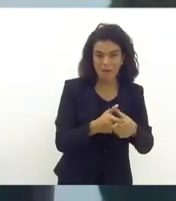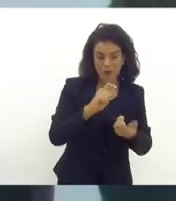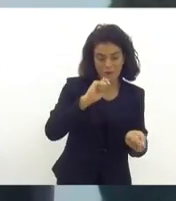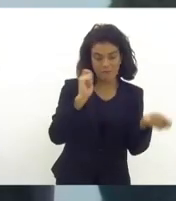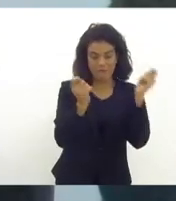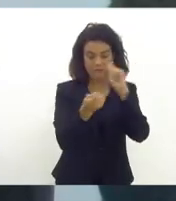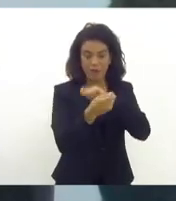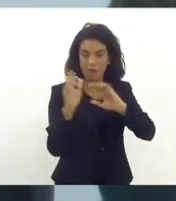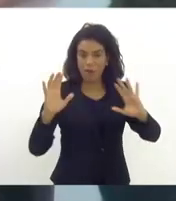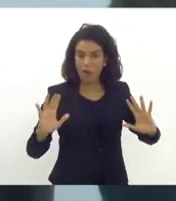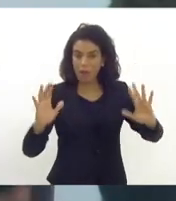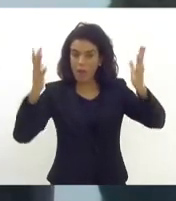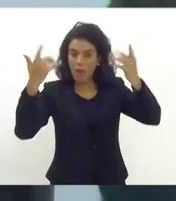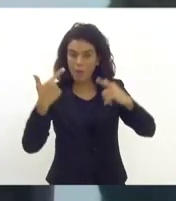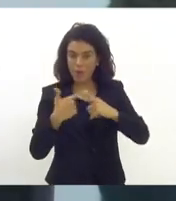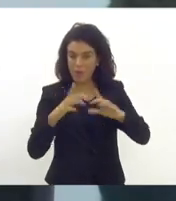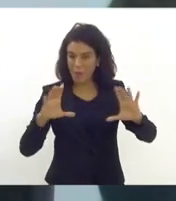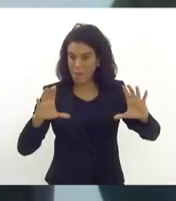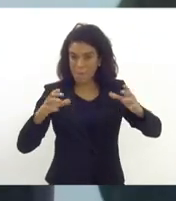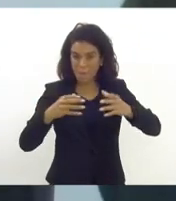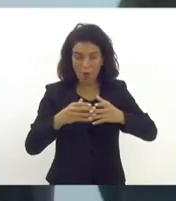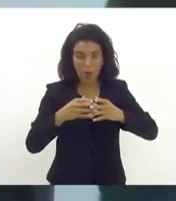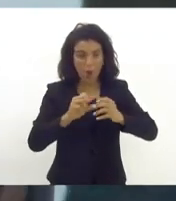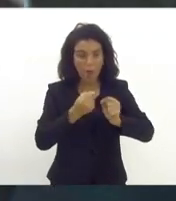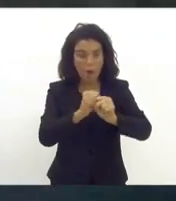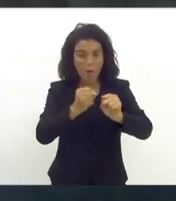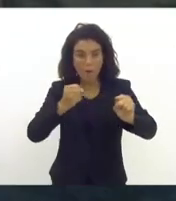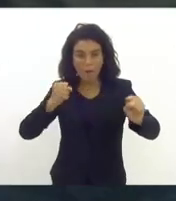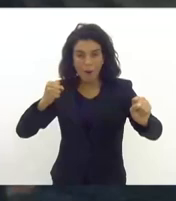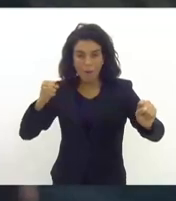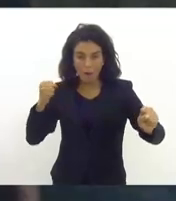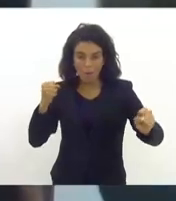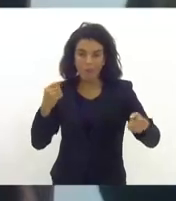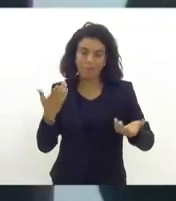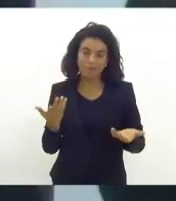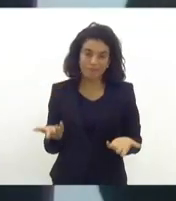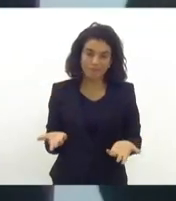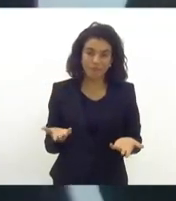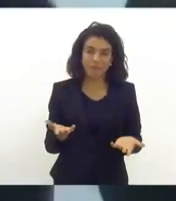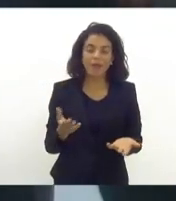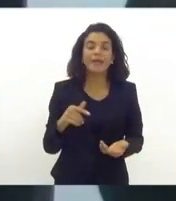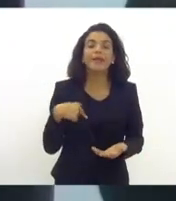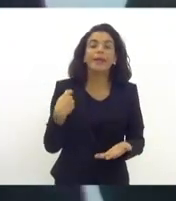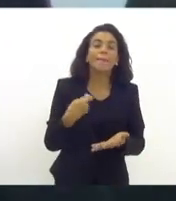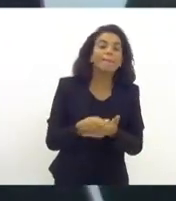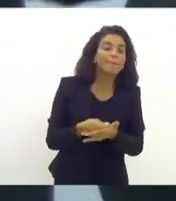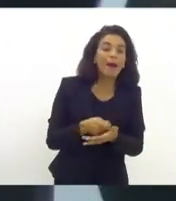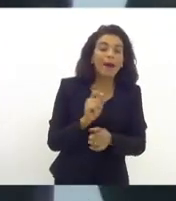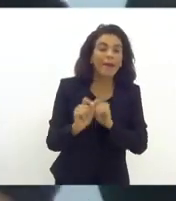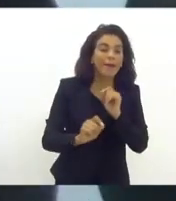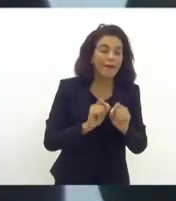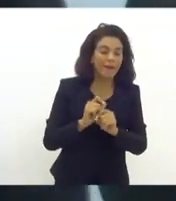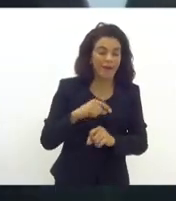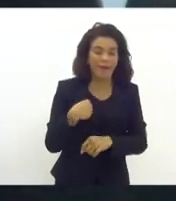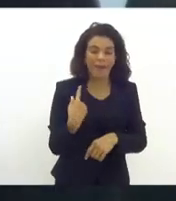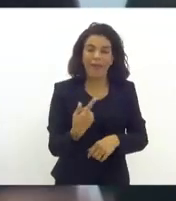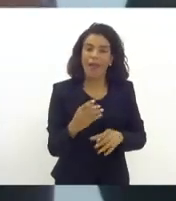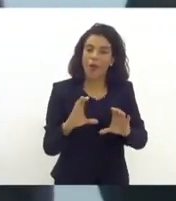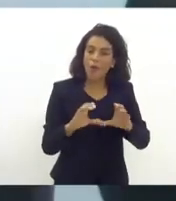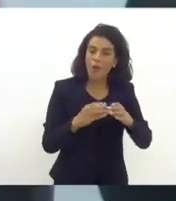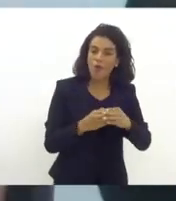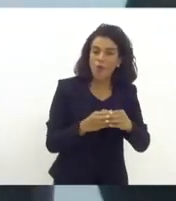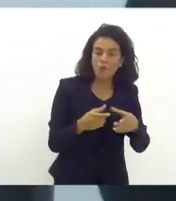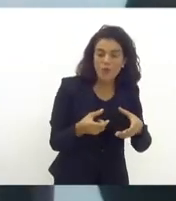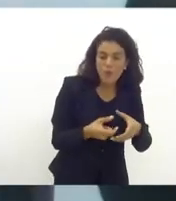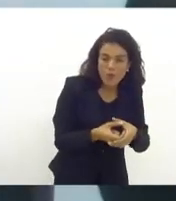evento porque tem blocos gigantescos e comerciais Traz esse caráter e quem paga esse pato é agremiação pequena é